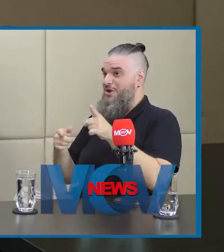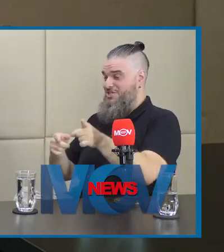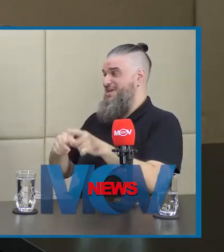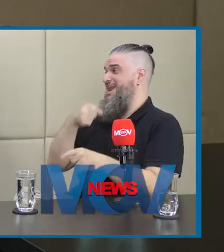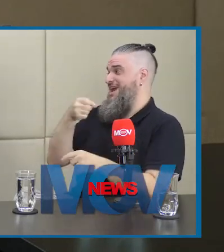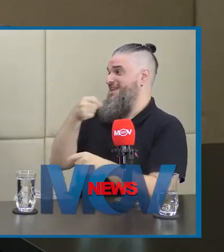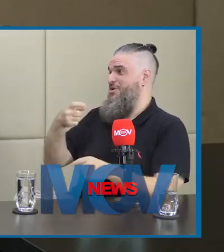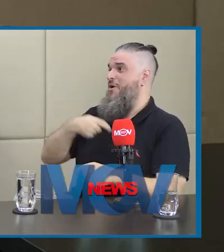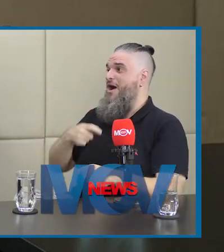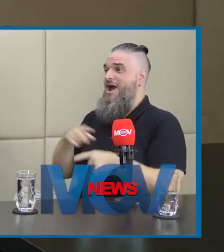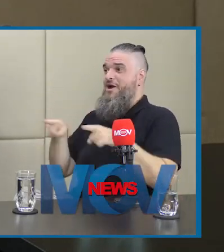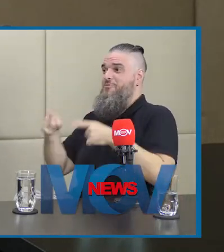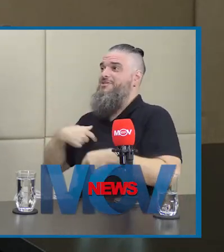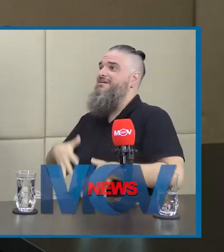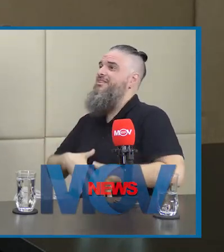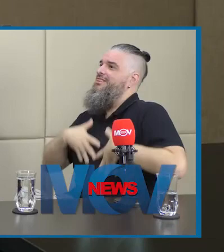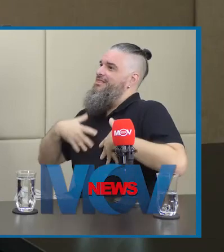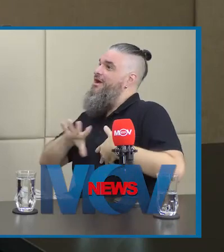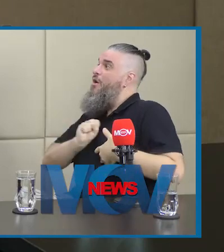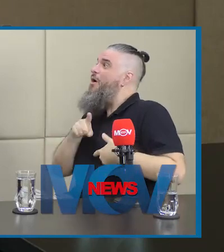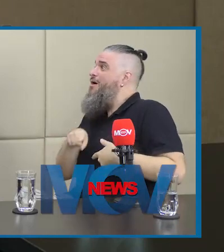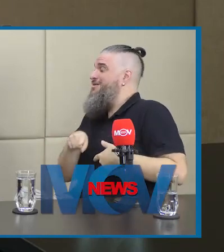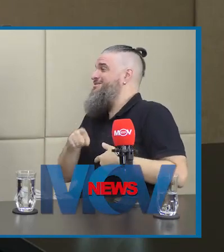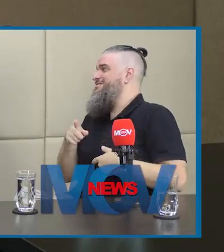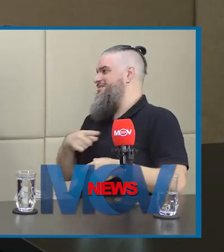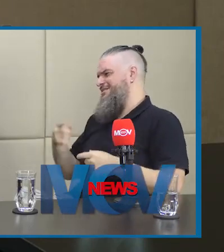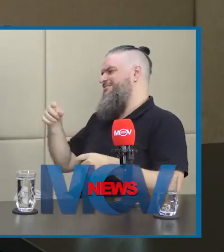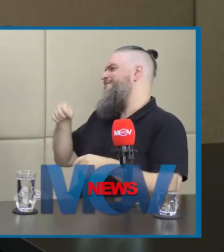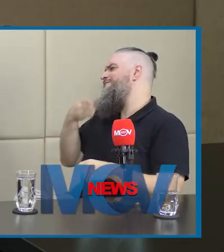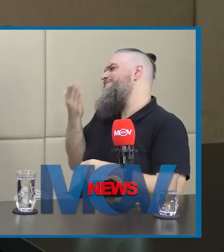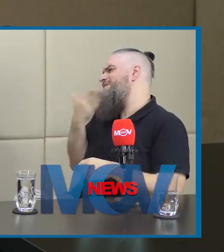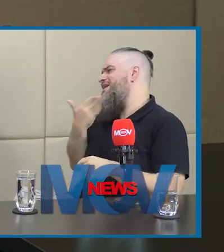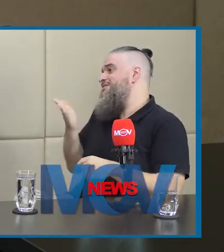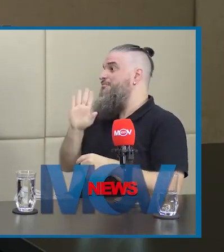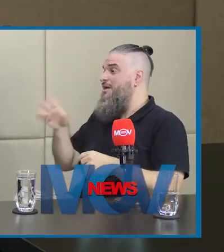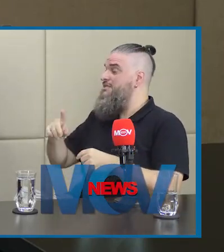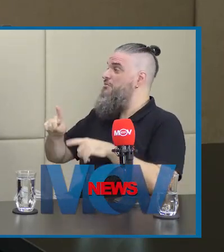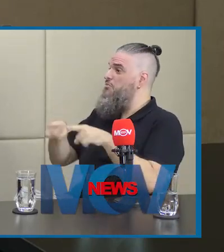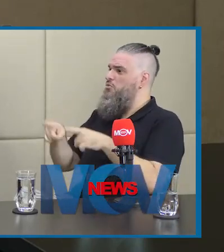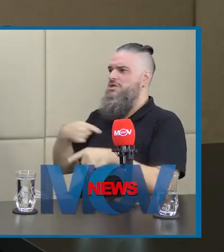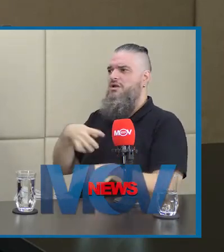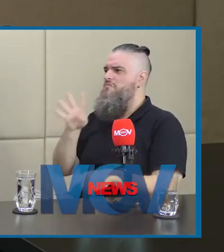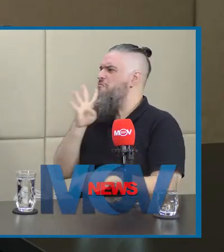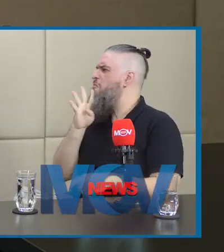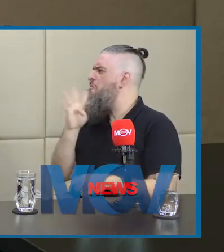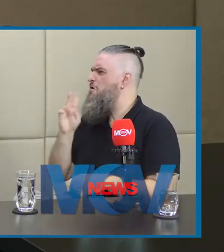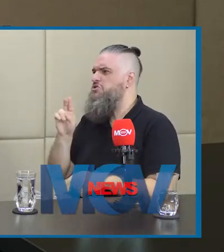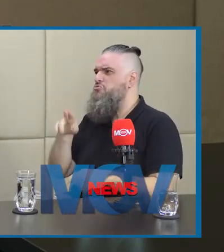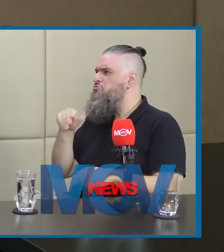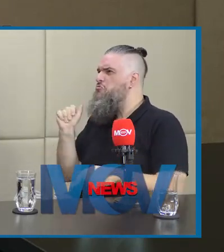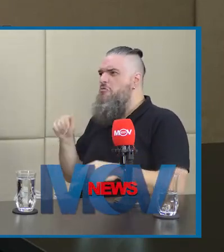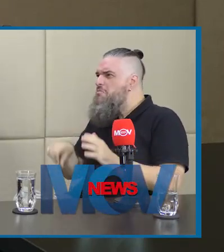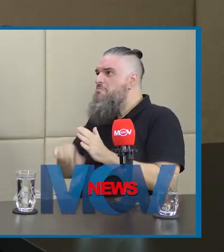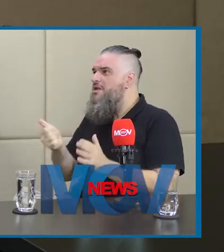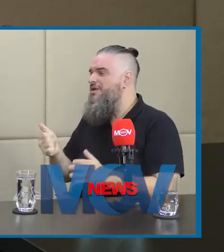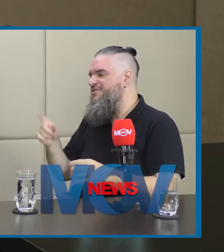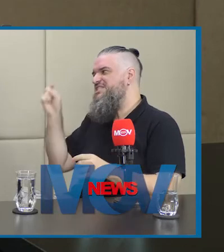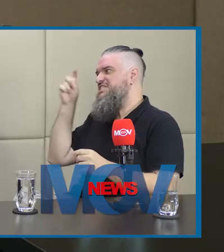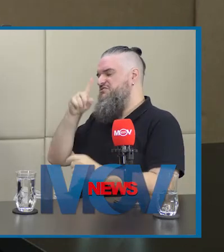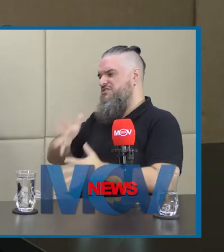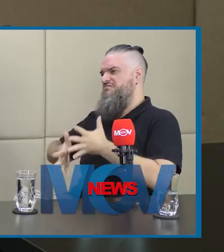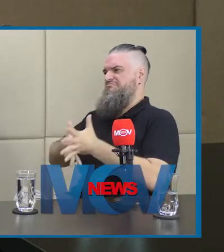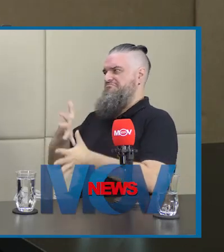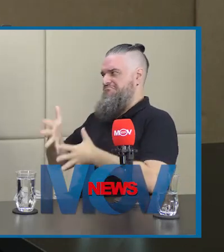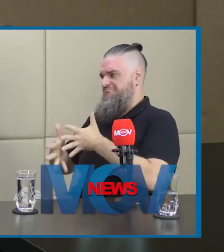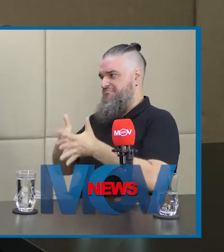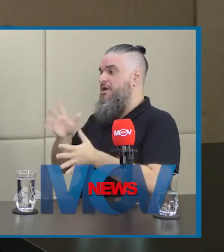Então ficou tudo mais fácil para mim. Mas se fosse uma música que eu não conhecesse, né, que não era hábito ouvir, aí se tornaria mais difícil.